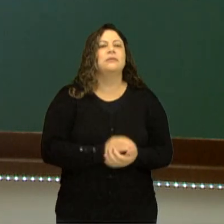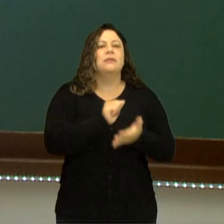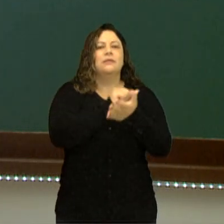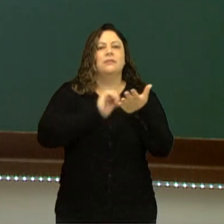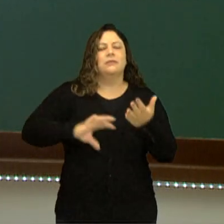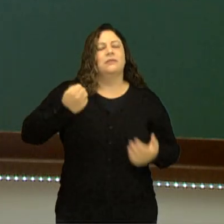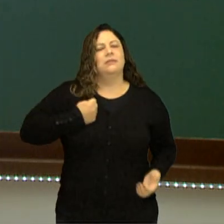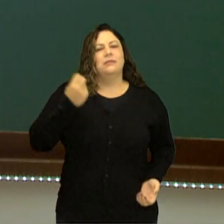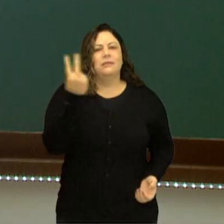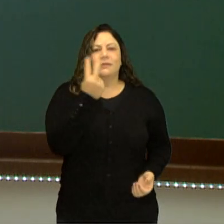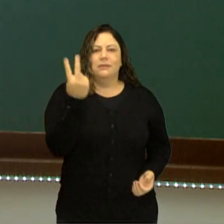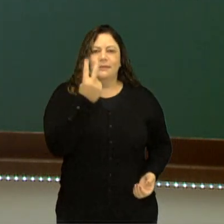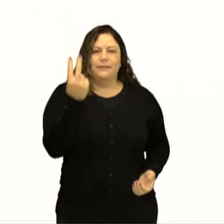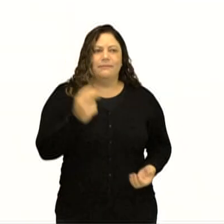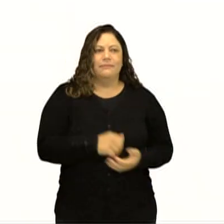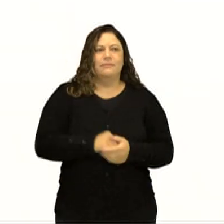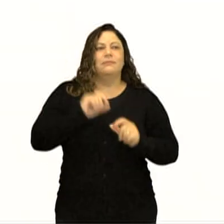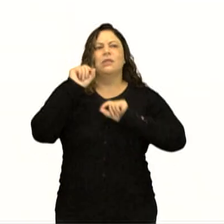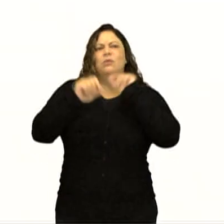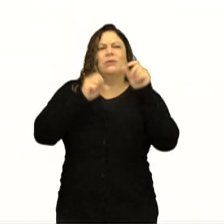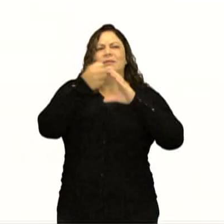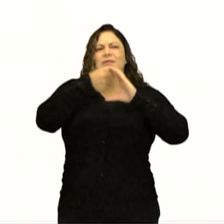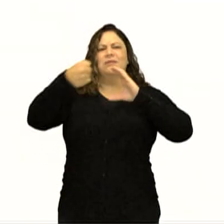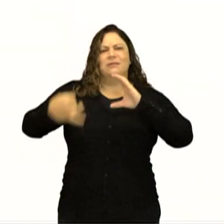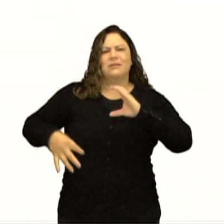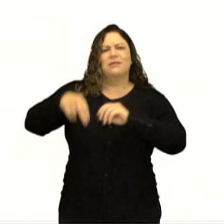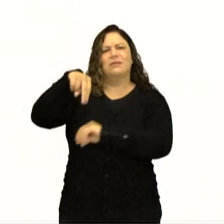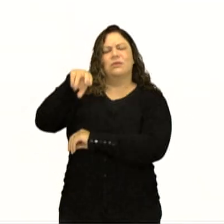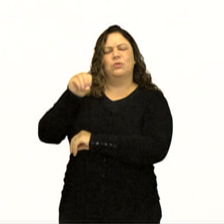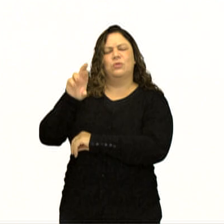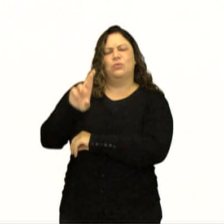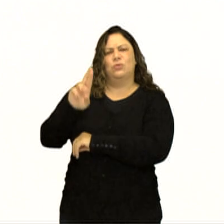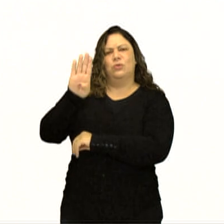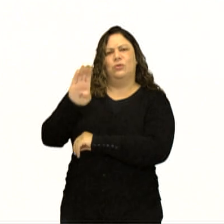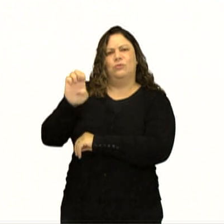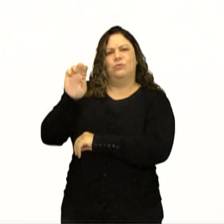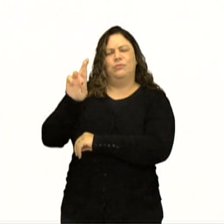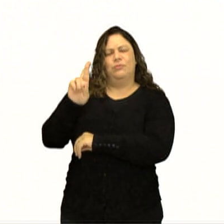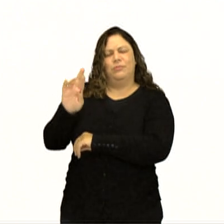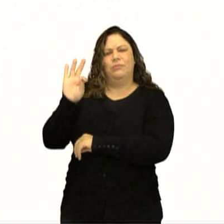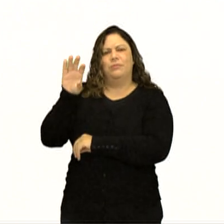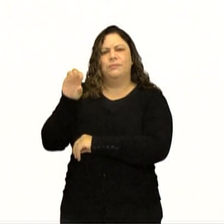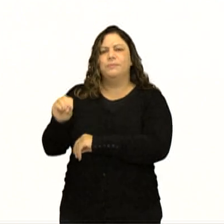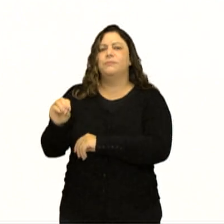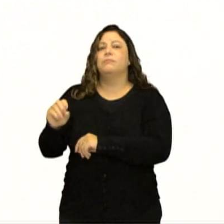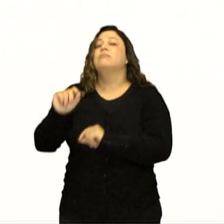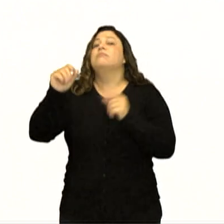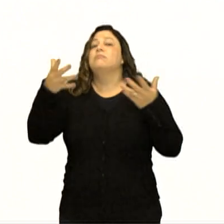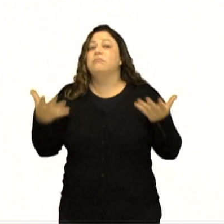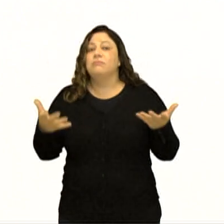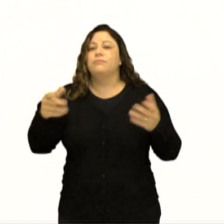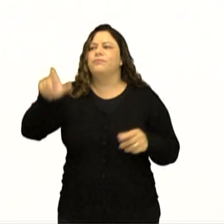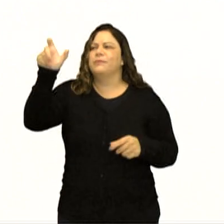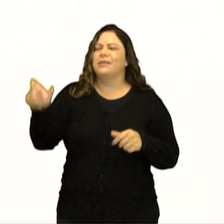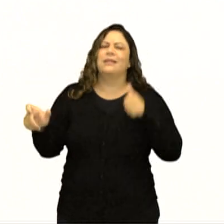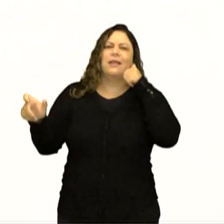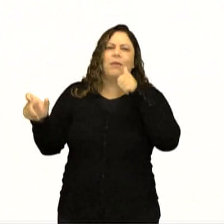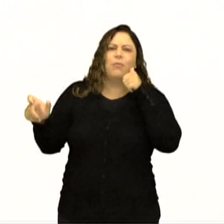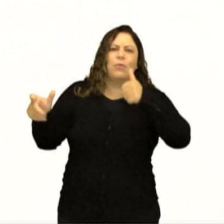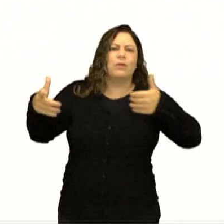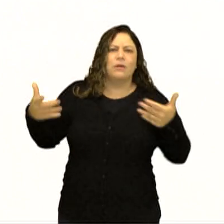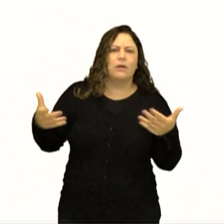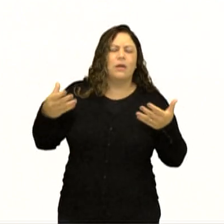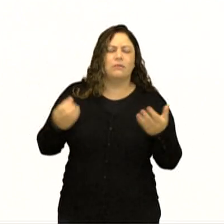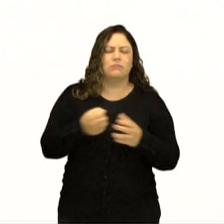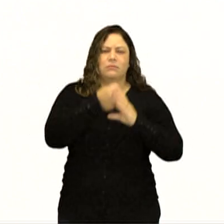Atividade número 2. Quais são as características de Norberto e da mulher? Então, pense em algumas características através